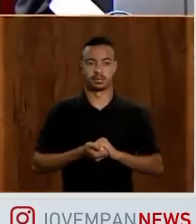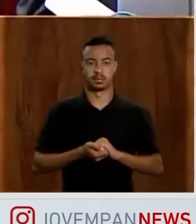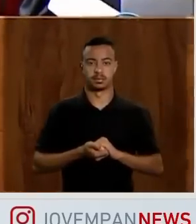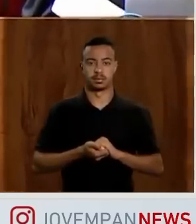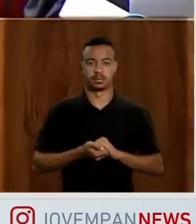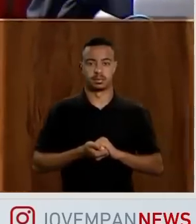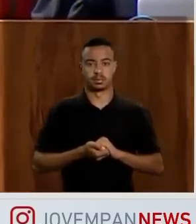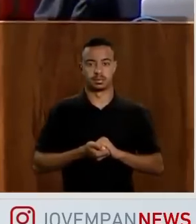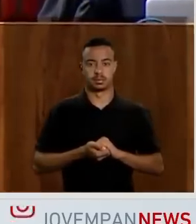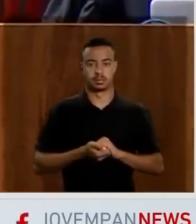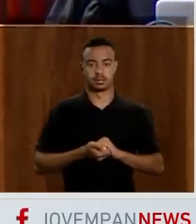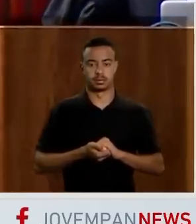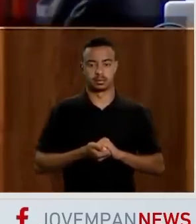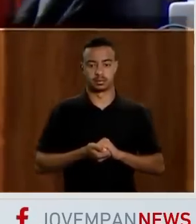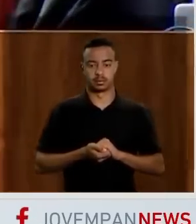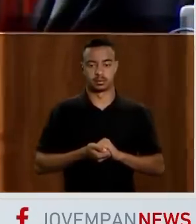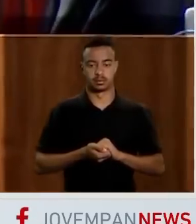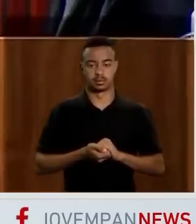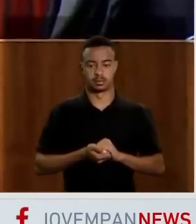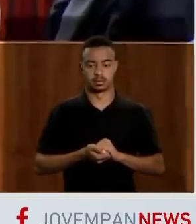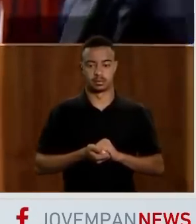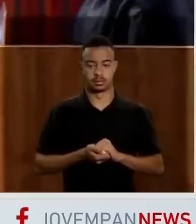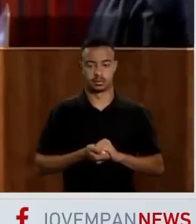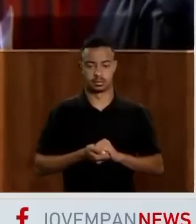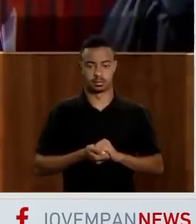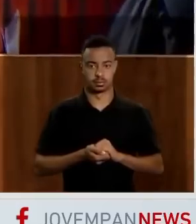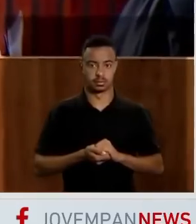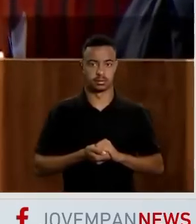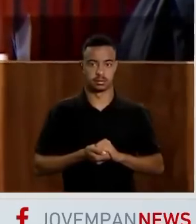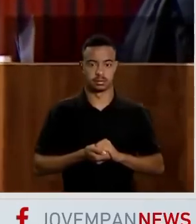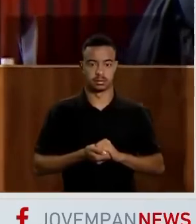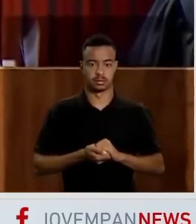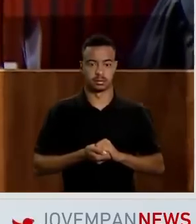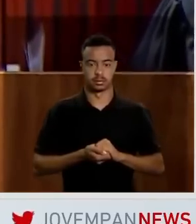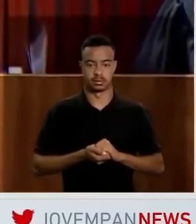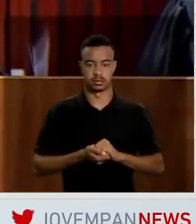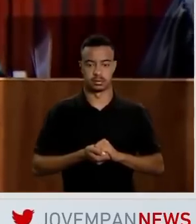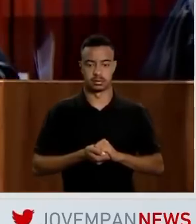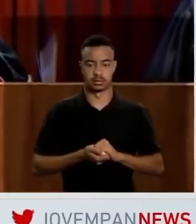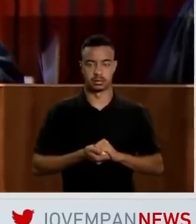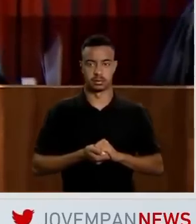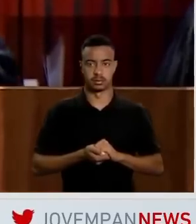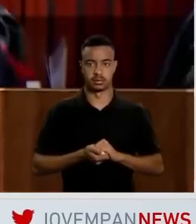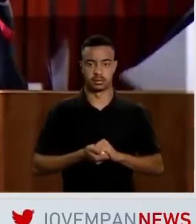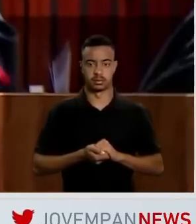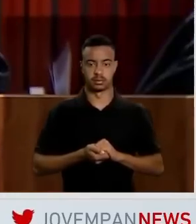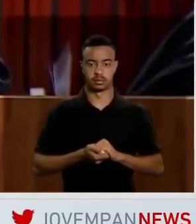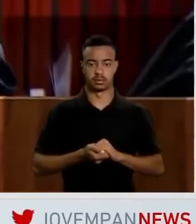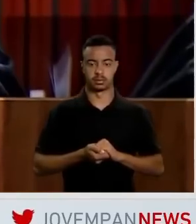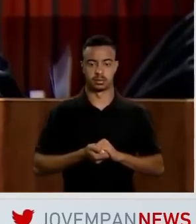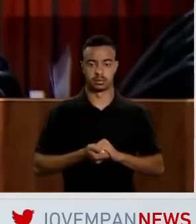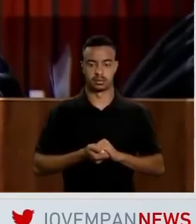O sujeito está andando num local e daí ele é importunado, ele é agredido. O ministro